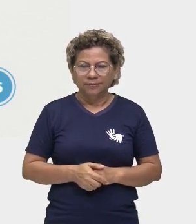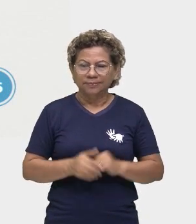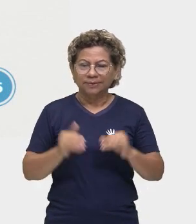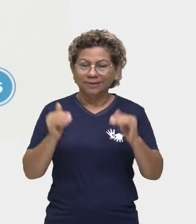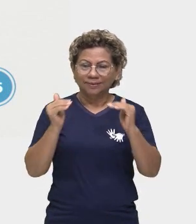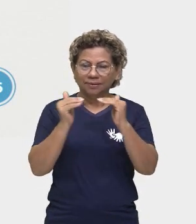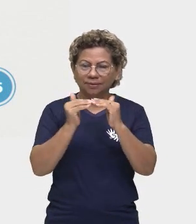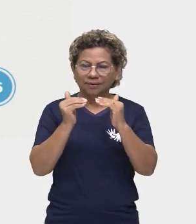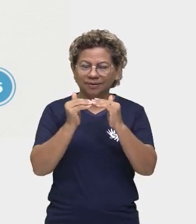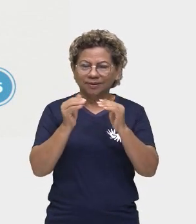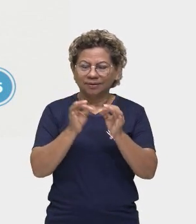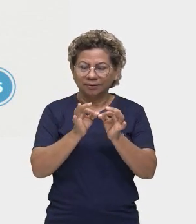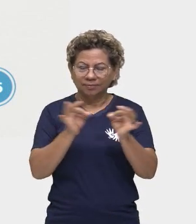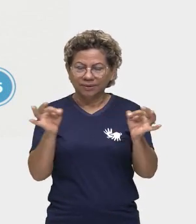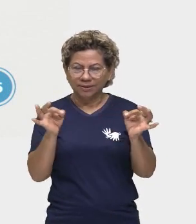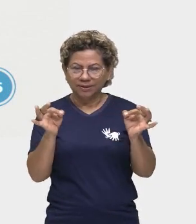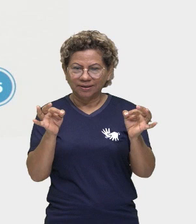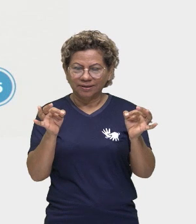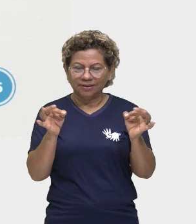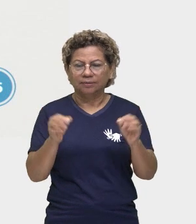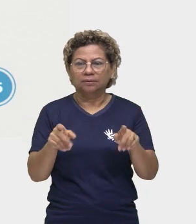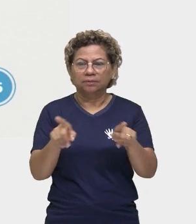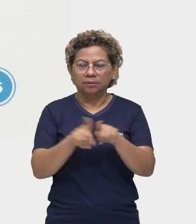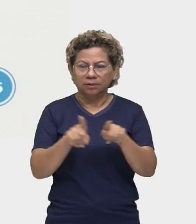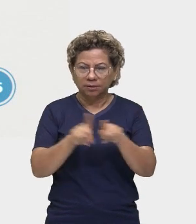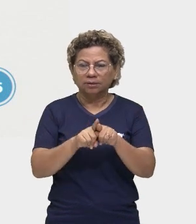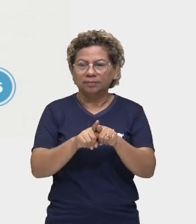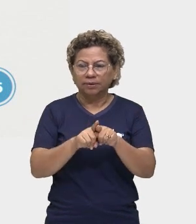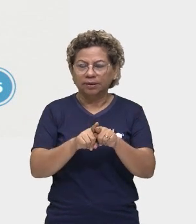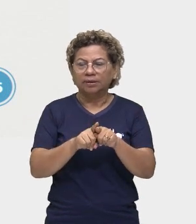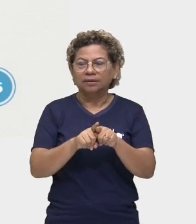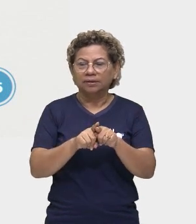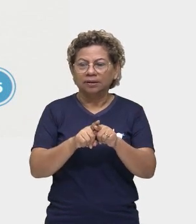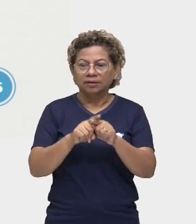medida e, ao mesmo tempo, seus lados são todos congruentes,